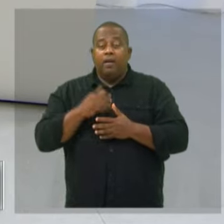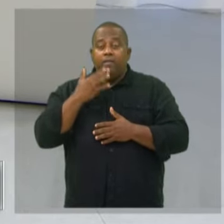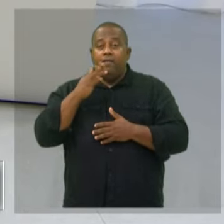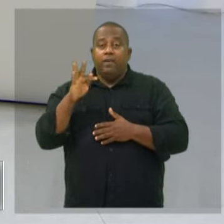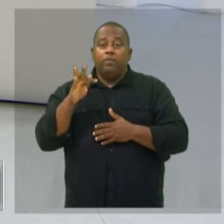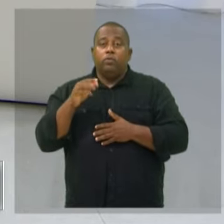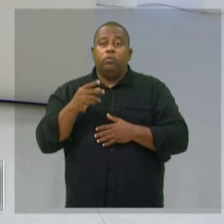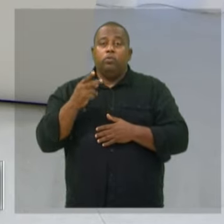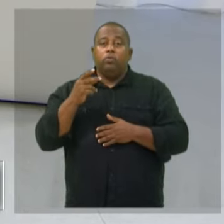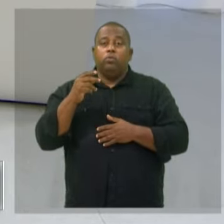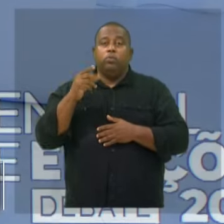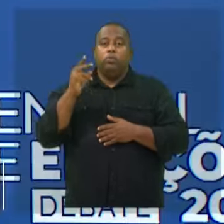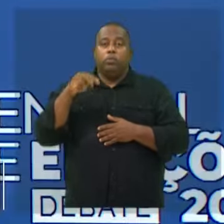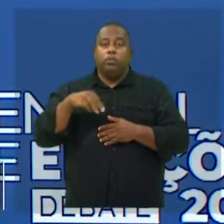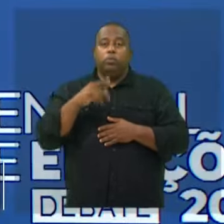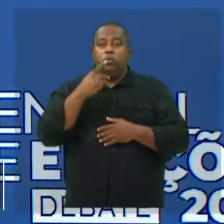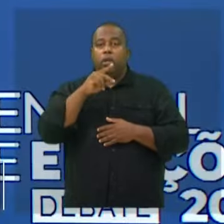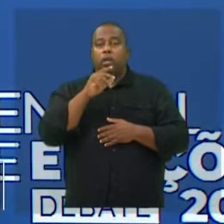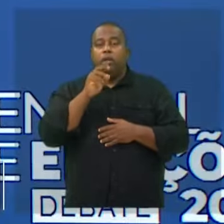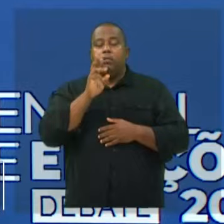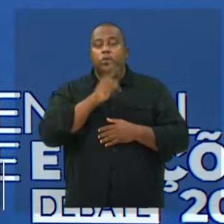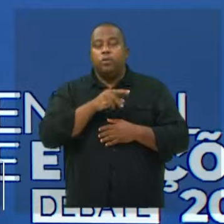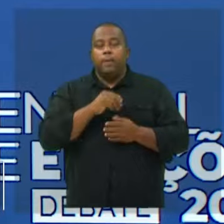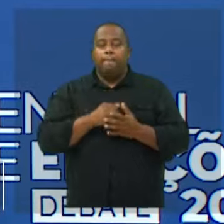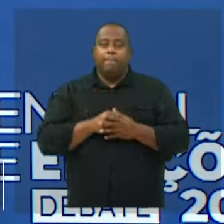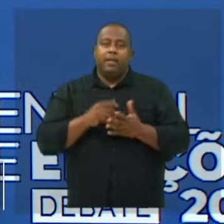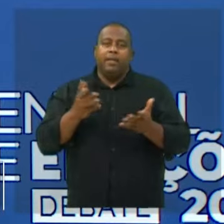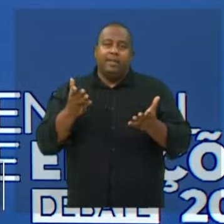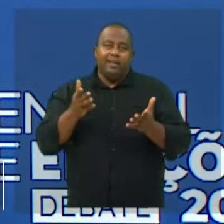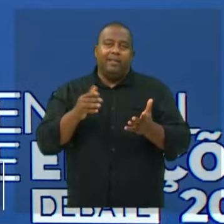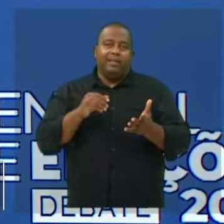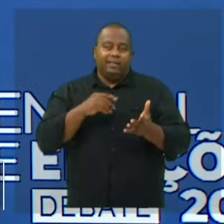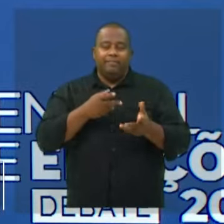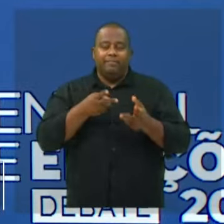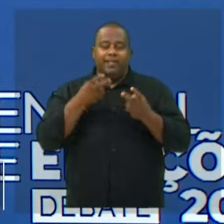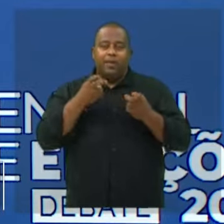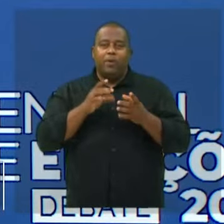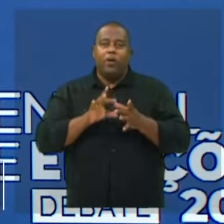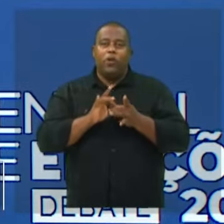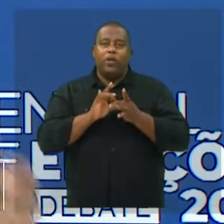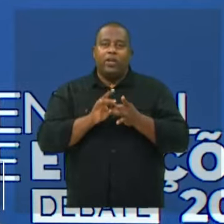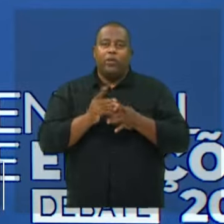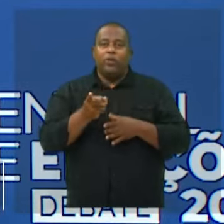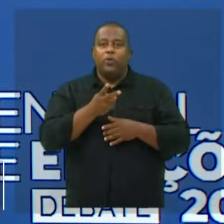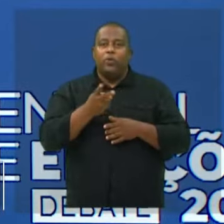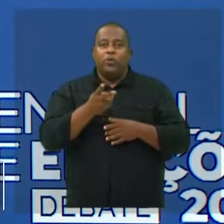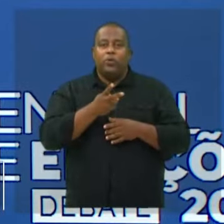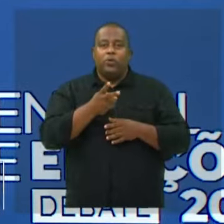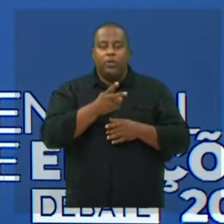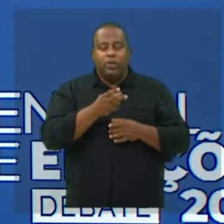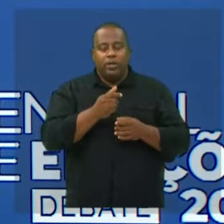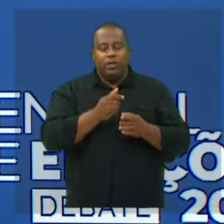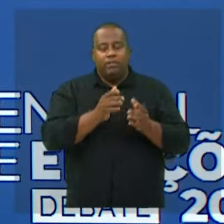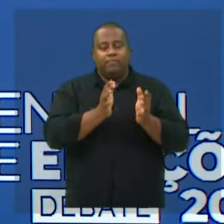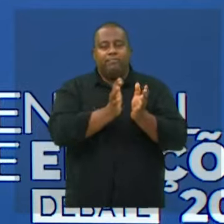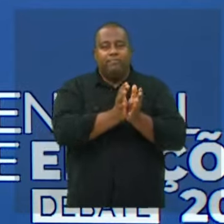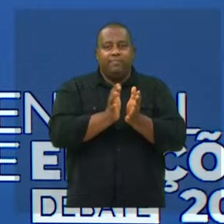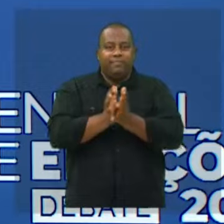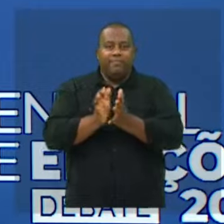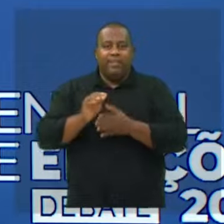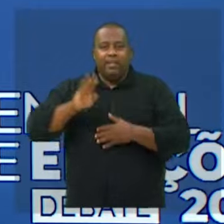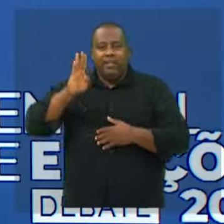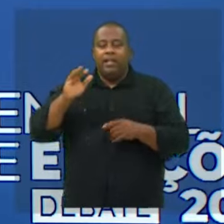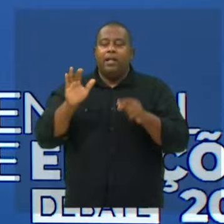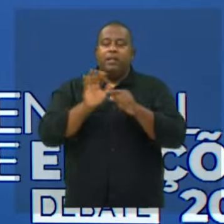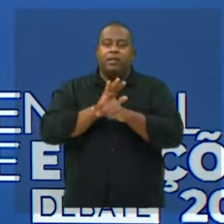sua resposta bem fica claro que a união entre os dois candidatos para me atacar um pergunta para o outro me ataca e a